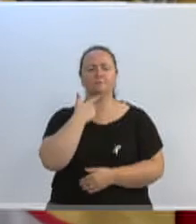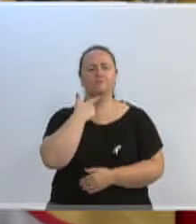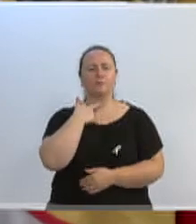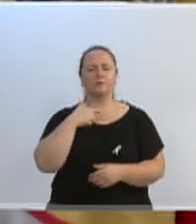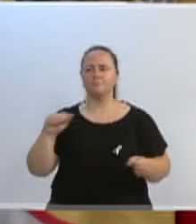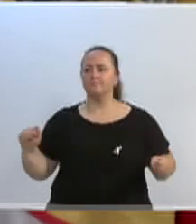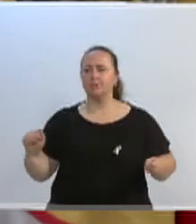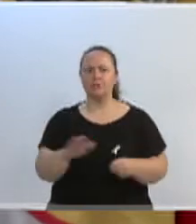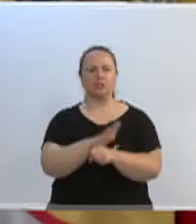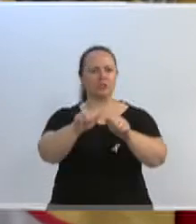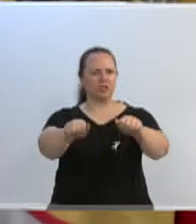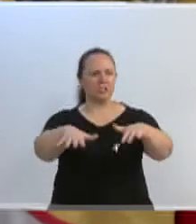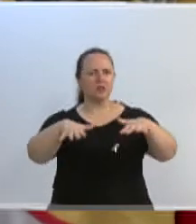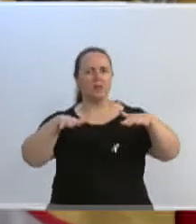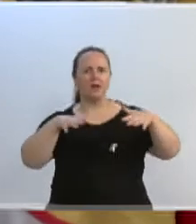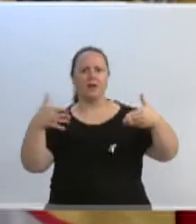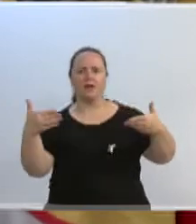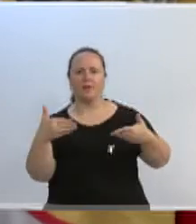superlotado,